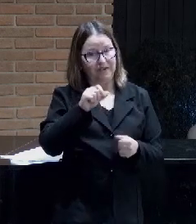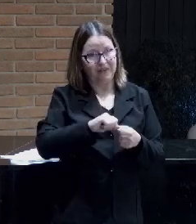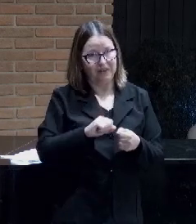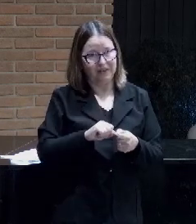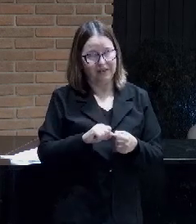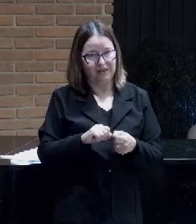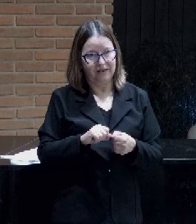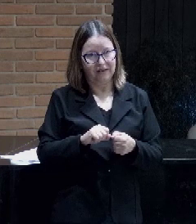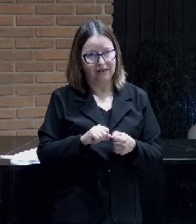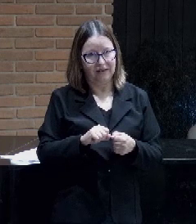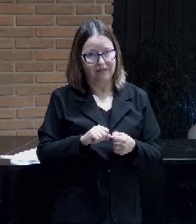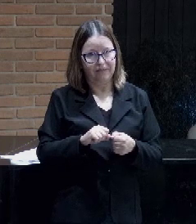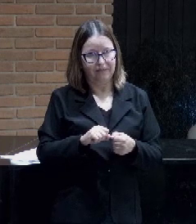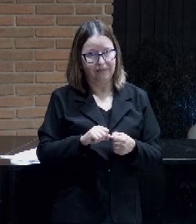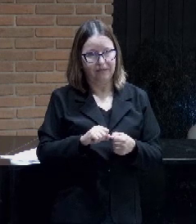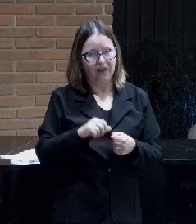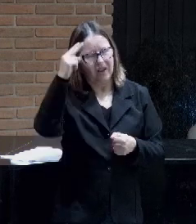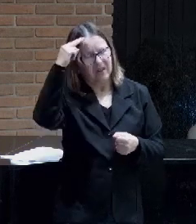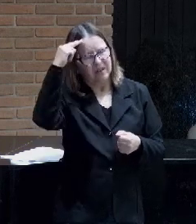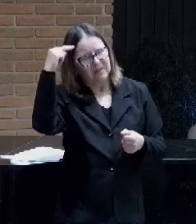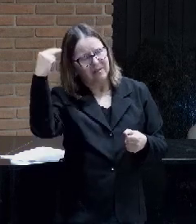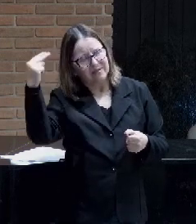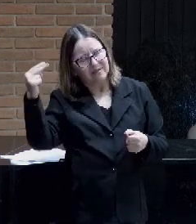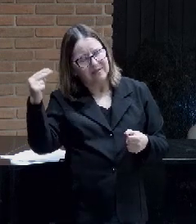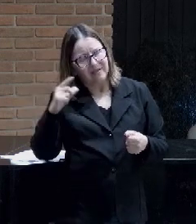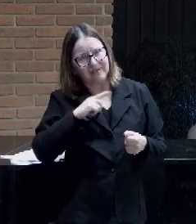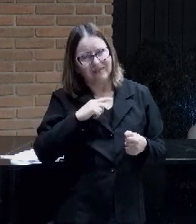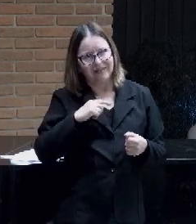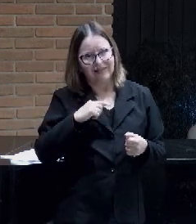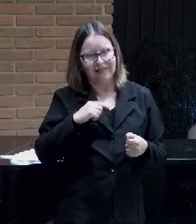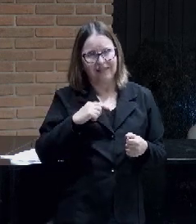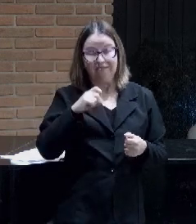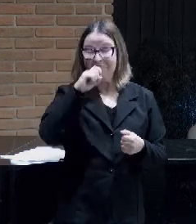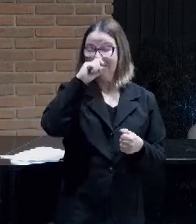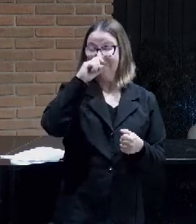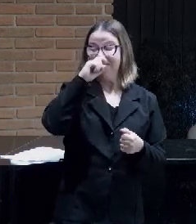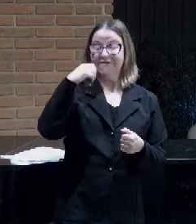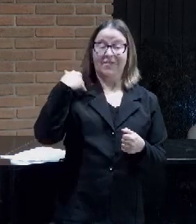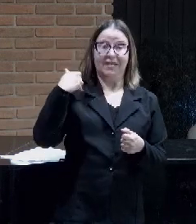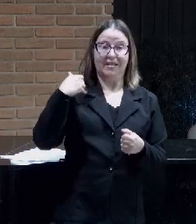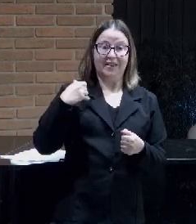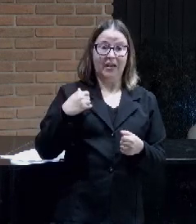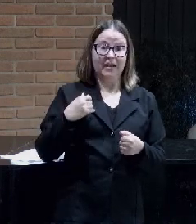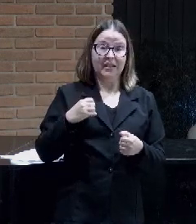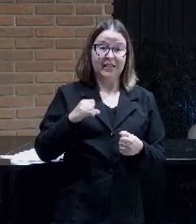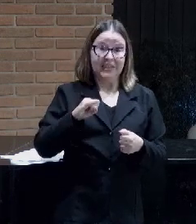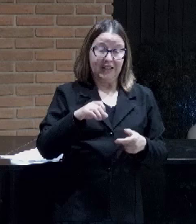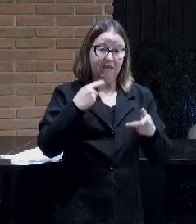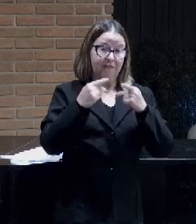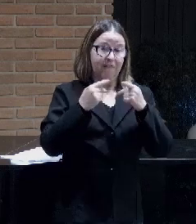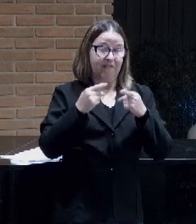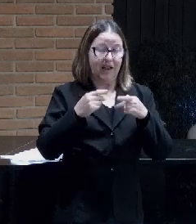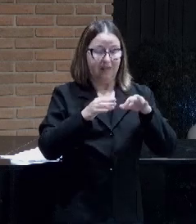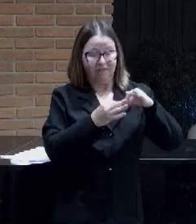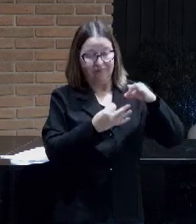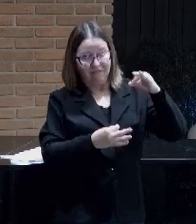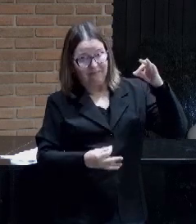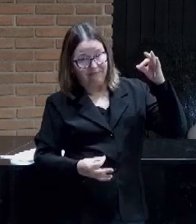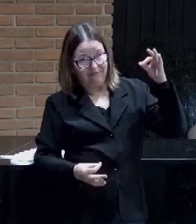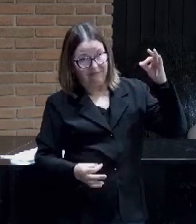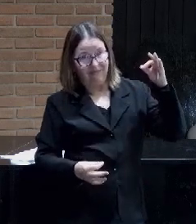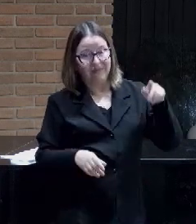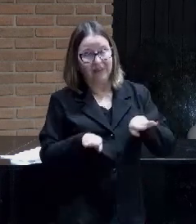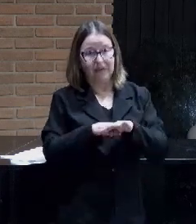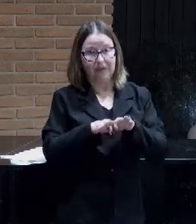como na multidão dos sonhos, a vaidade, assim também nas muitas palavras, portanto, tema a Deus. Meus